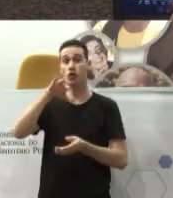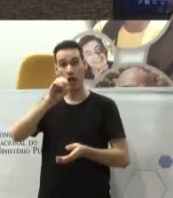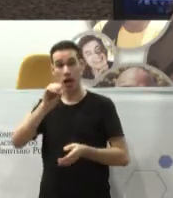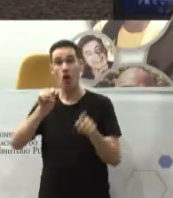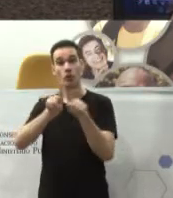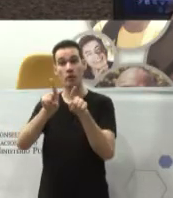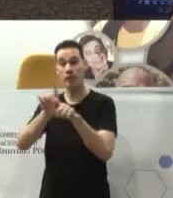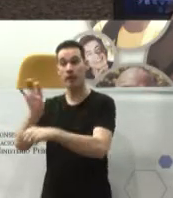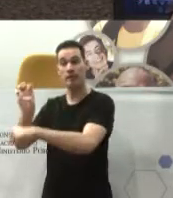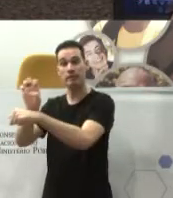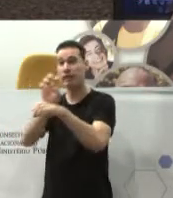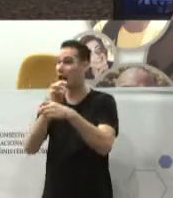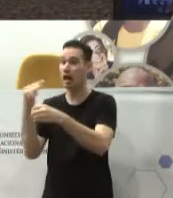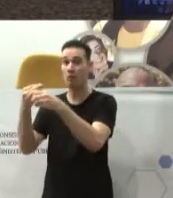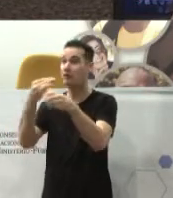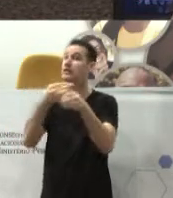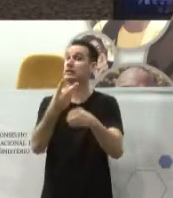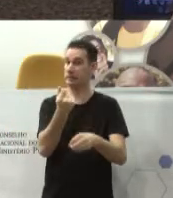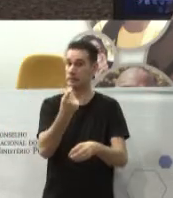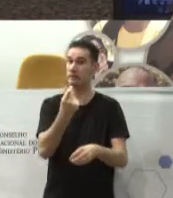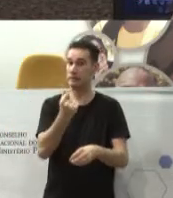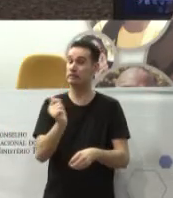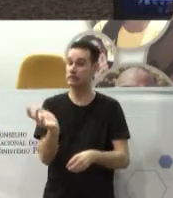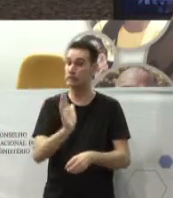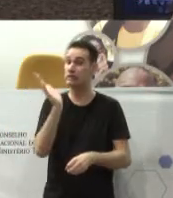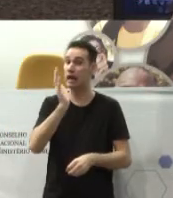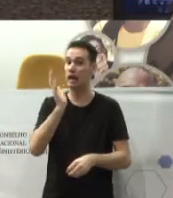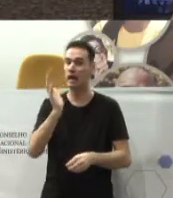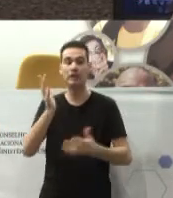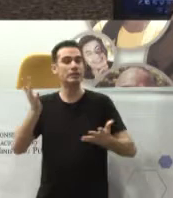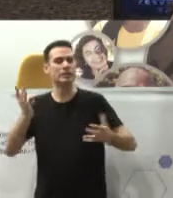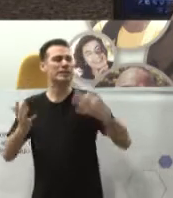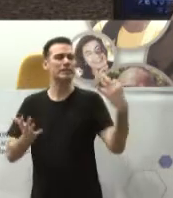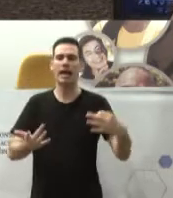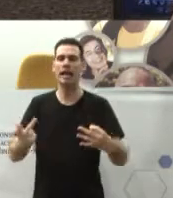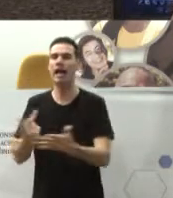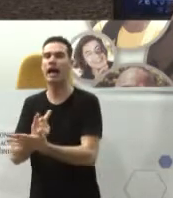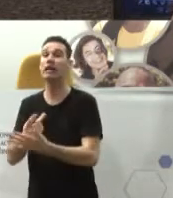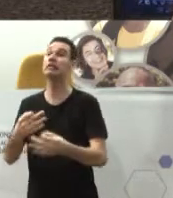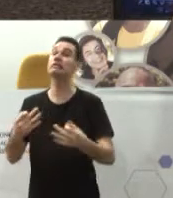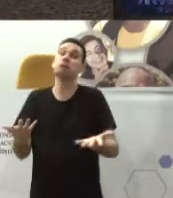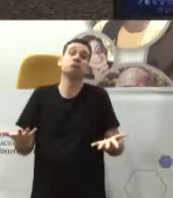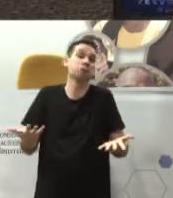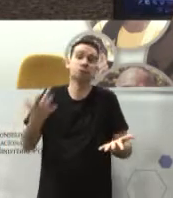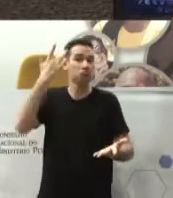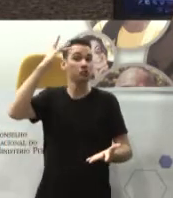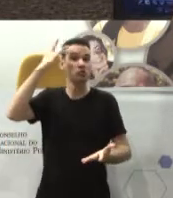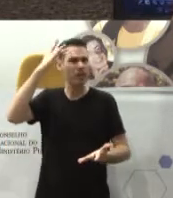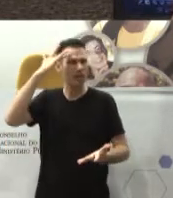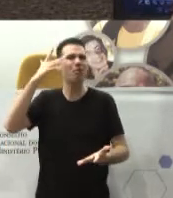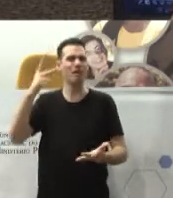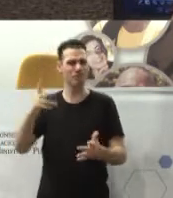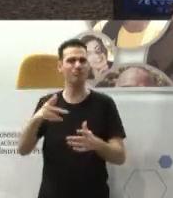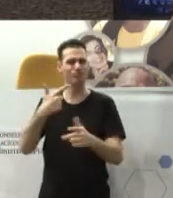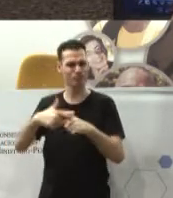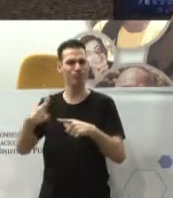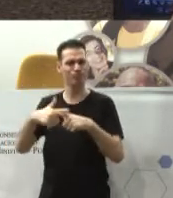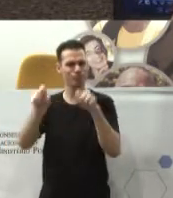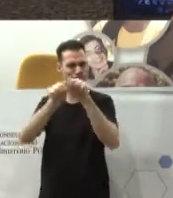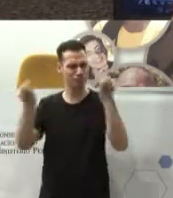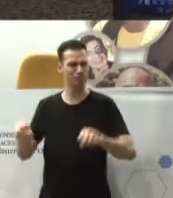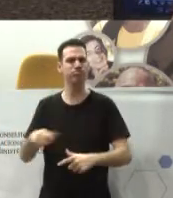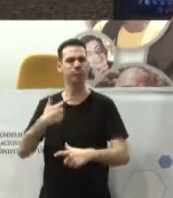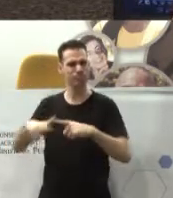município. Eu não sei quem está certo, quem está errado, mas alguma coisa está errada. Você ter uma judicialização